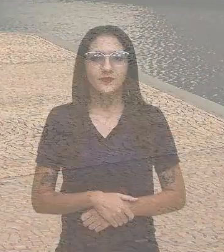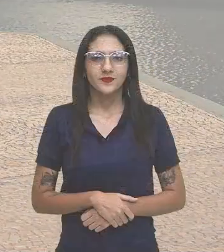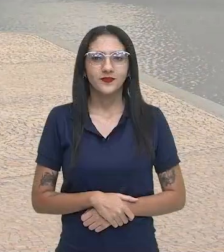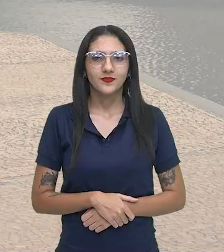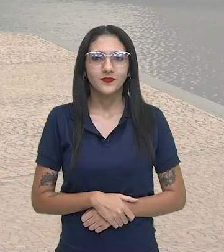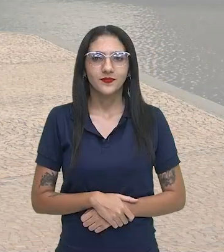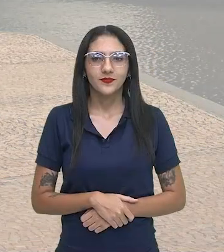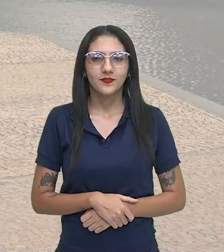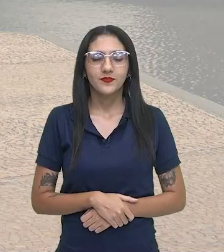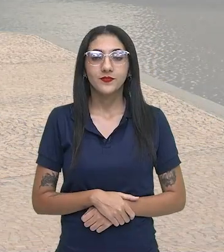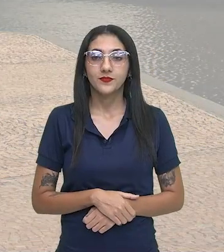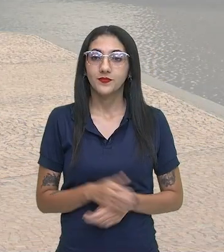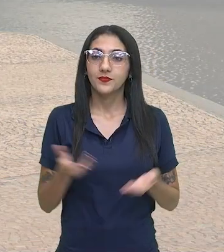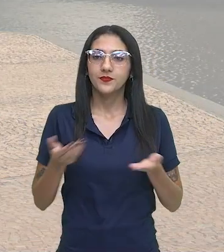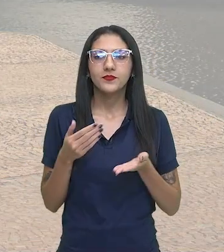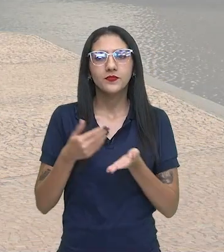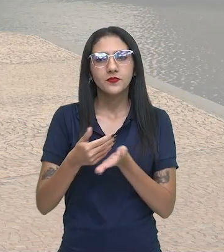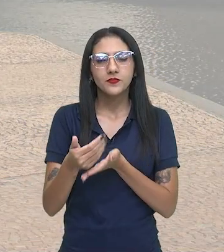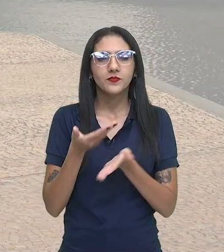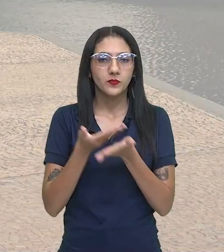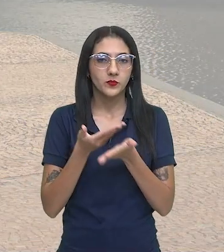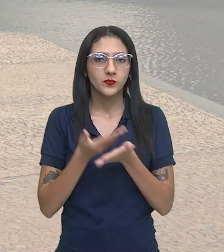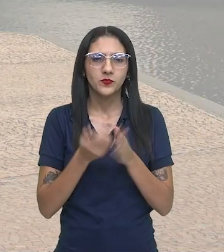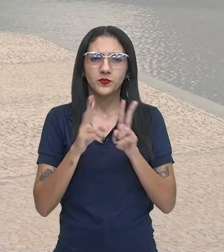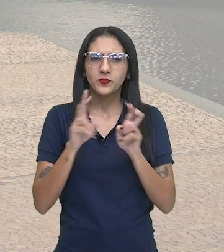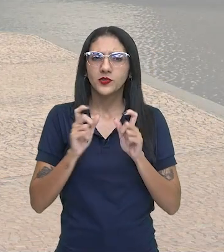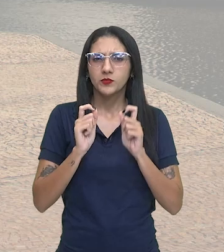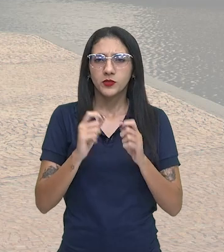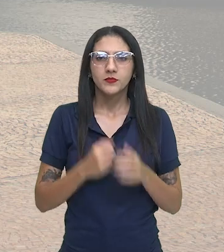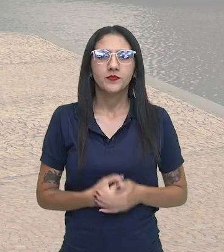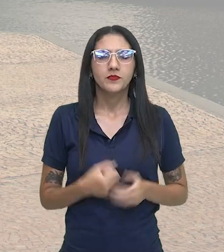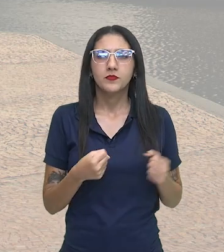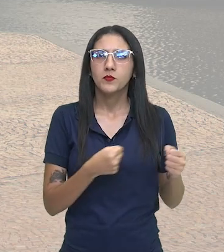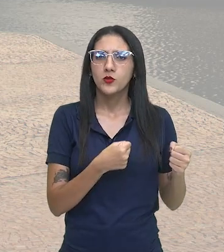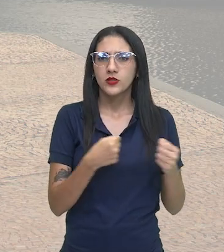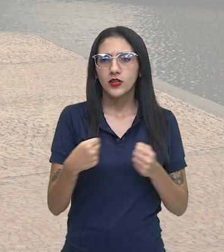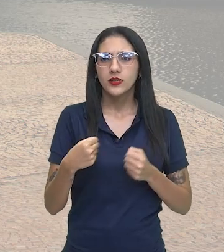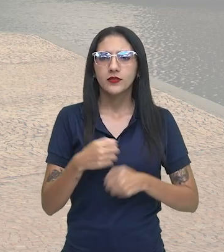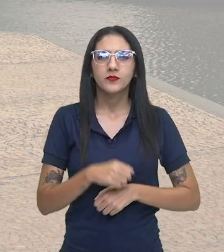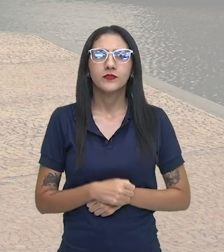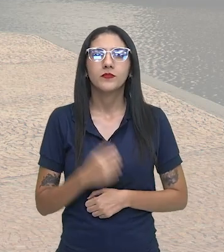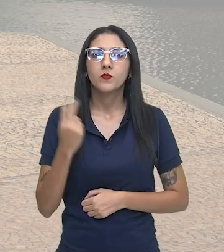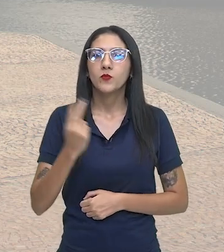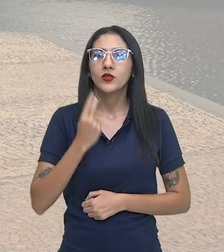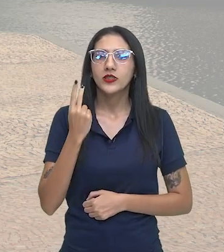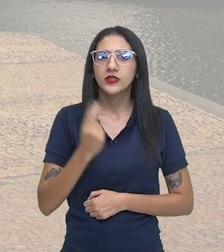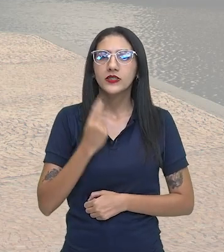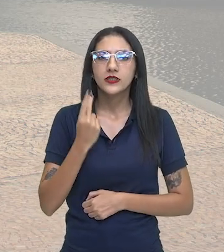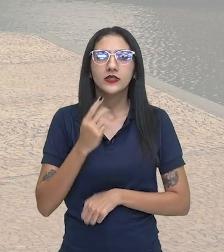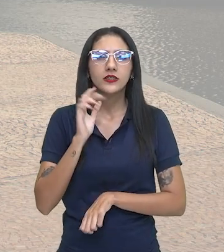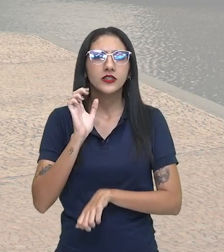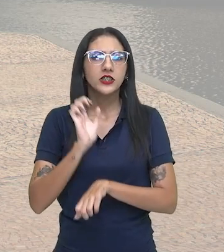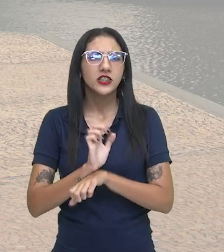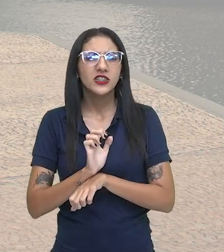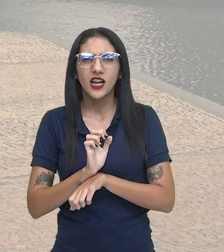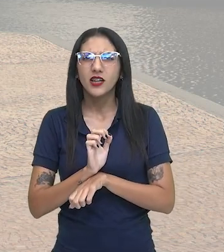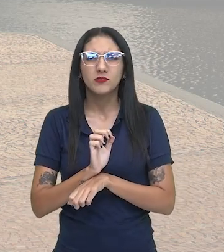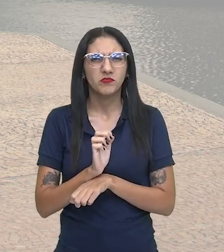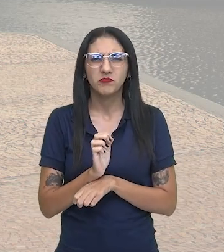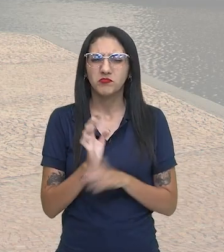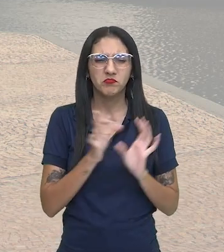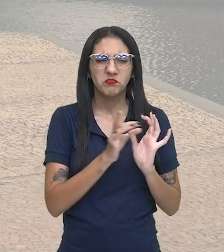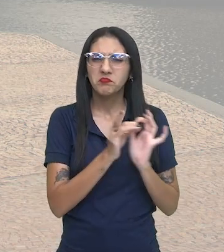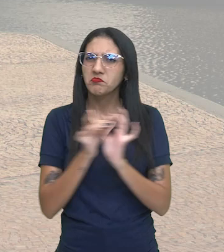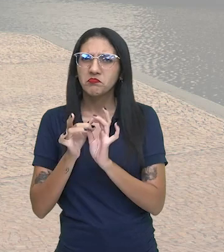Muito bem, vamos então falar nessa aula sobre poder, política, Estado, e é tudo a mesma